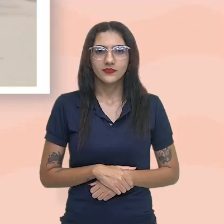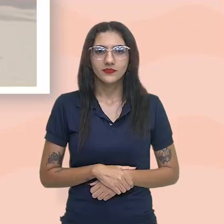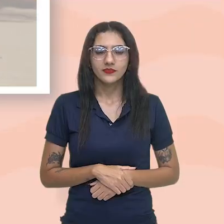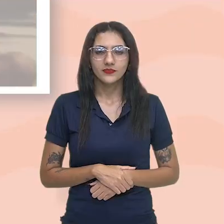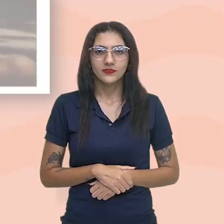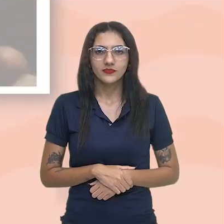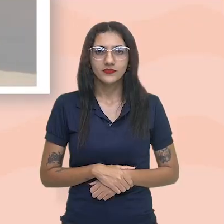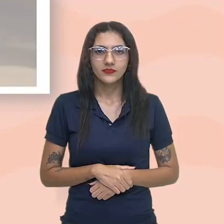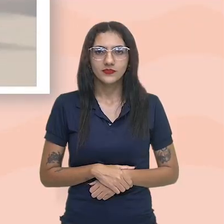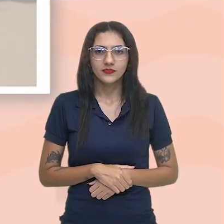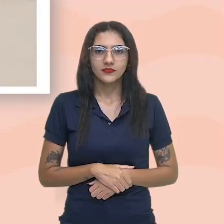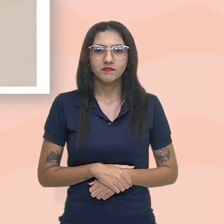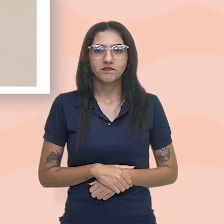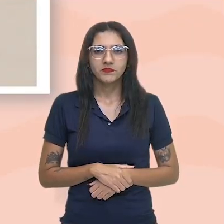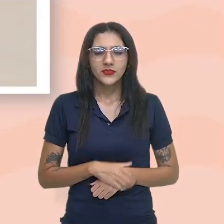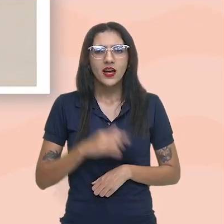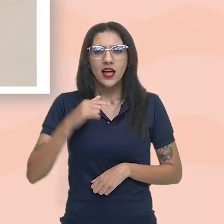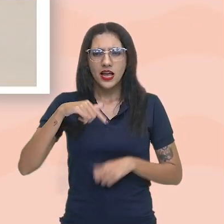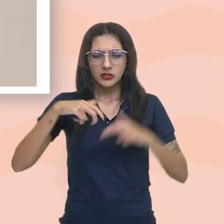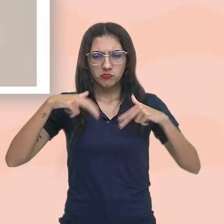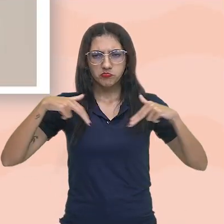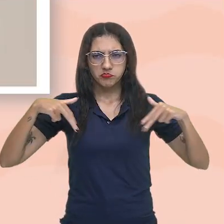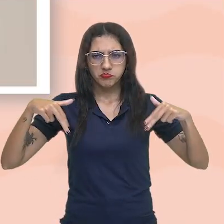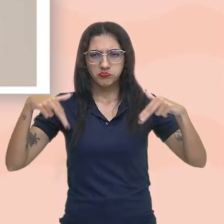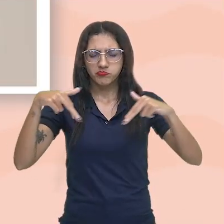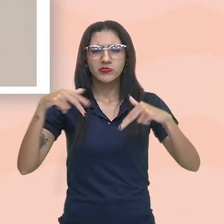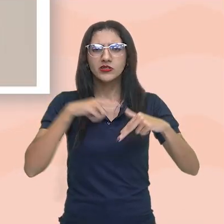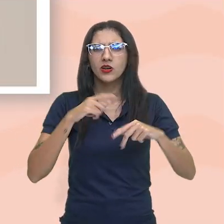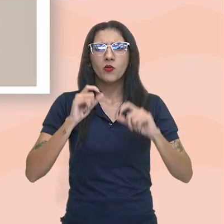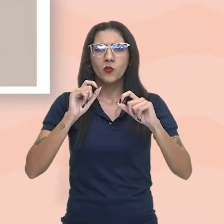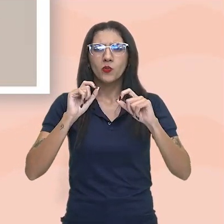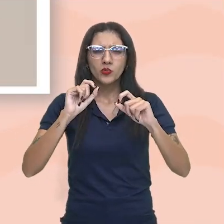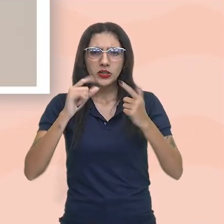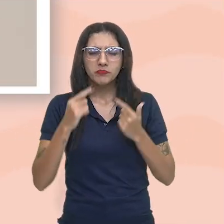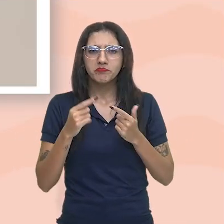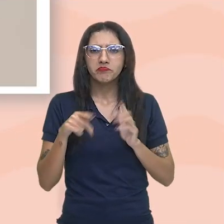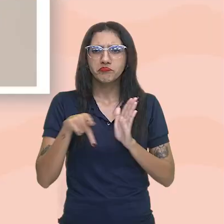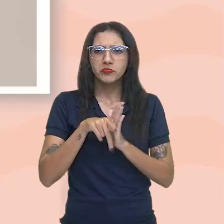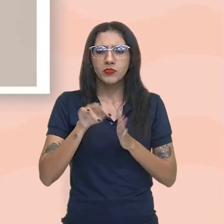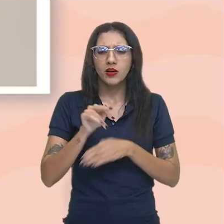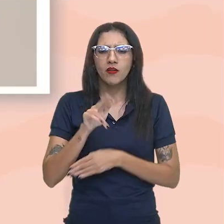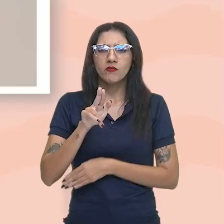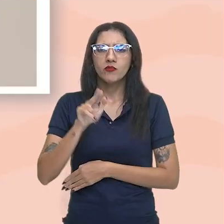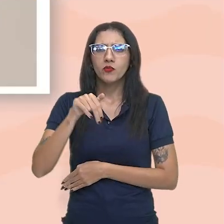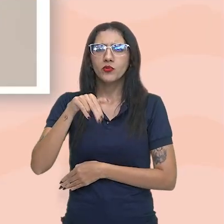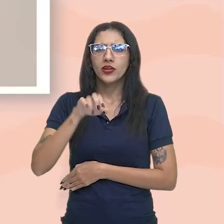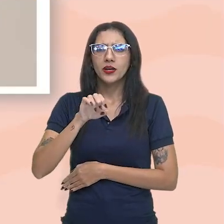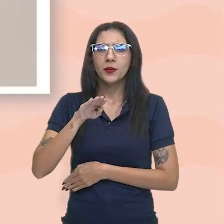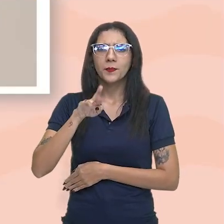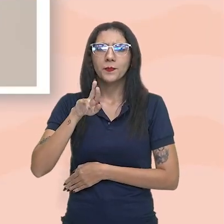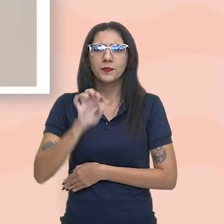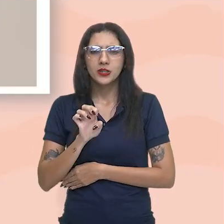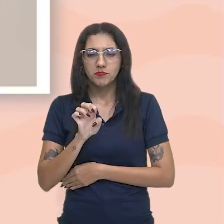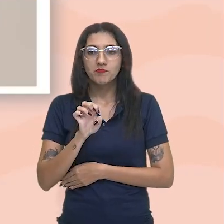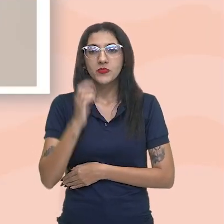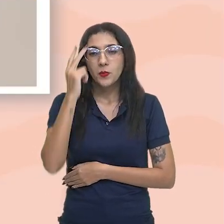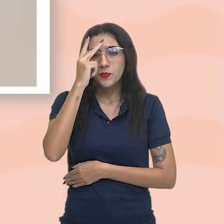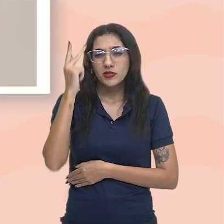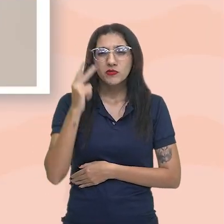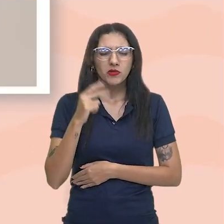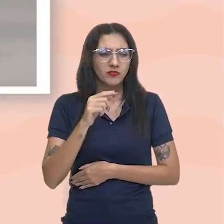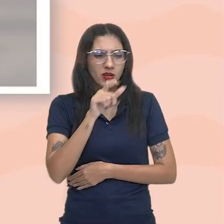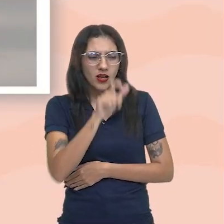O ritual do Quarupi, ele é um ritual fúnebre. Ele é um ritual onde a família que perdeu seu ente